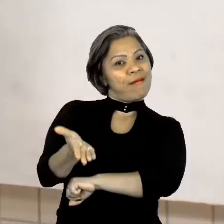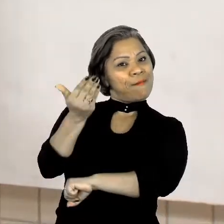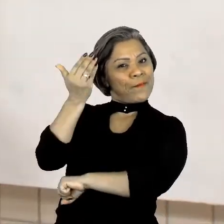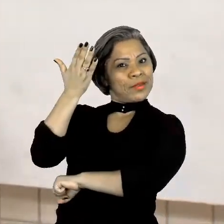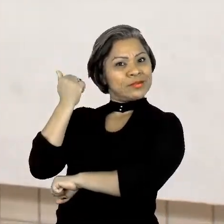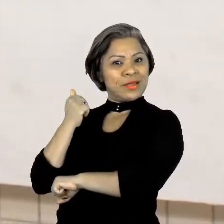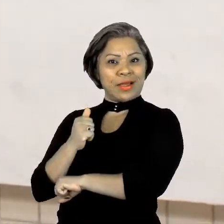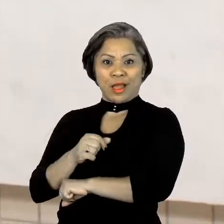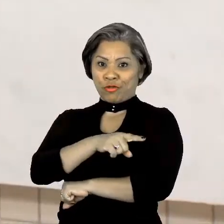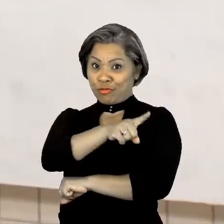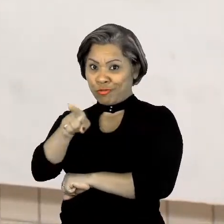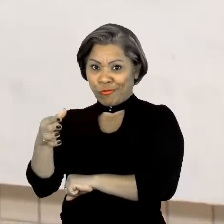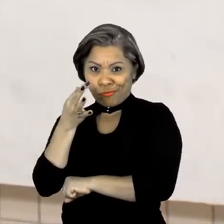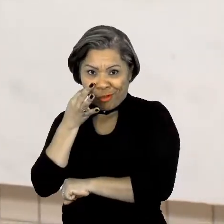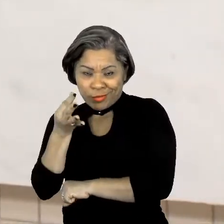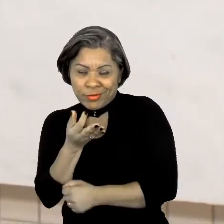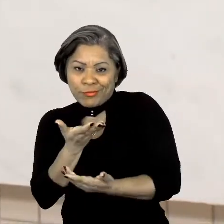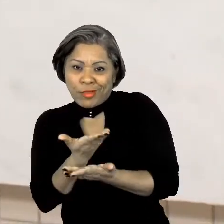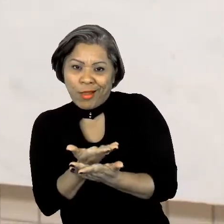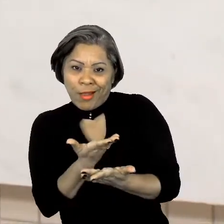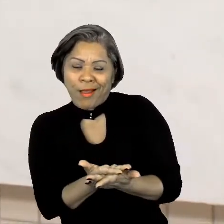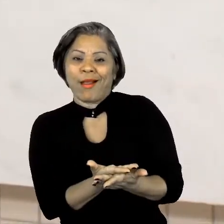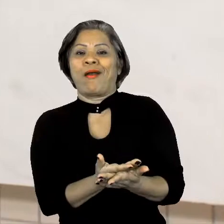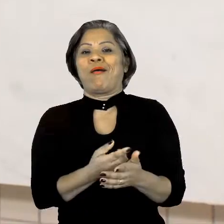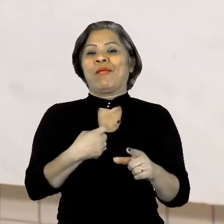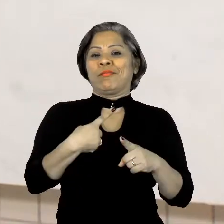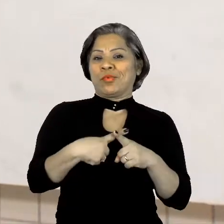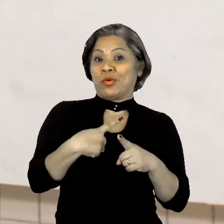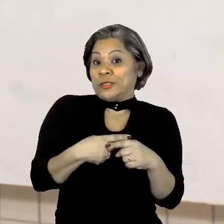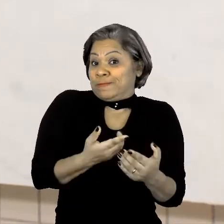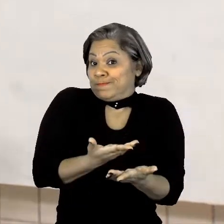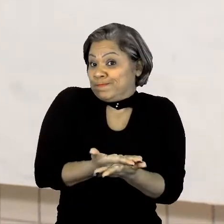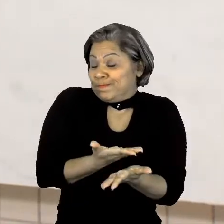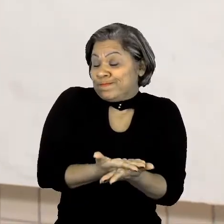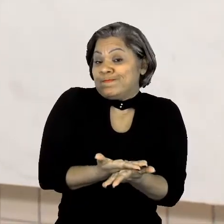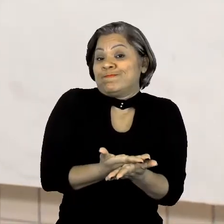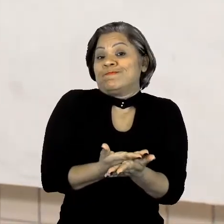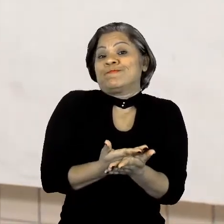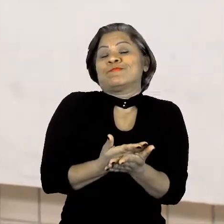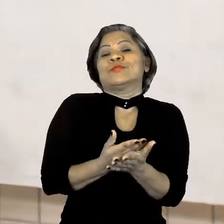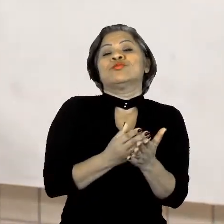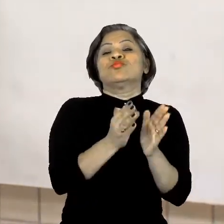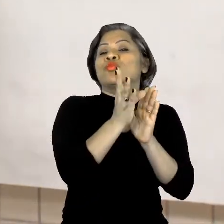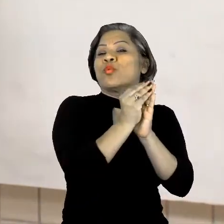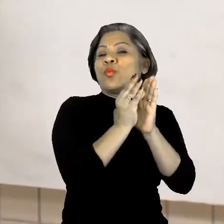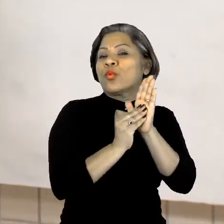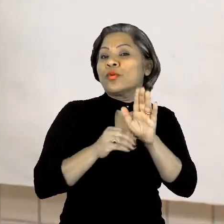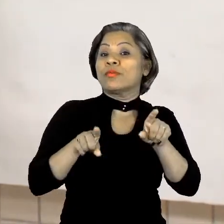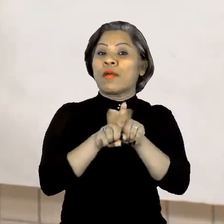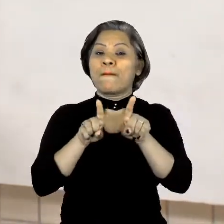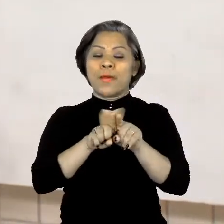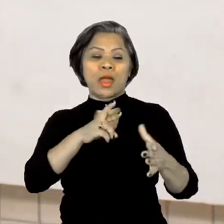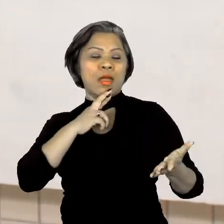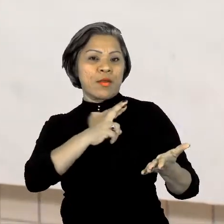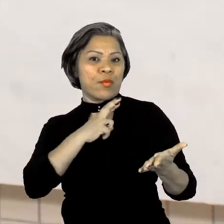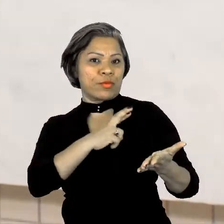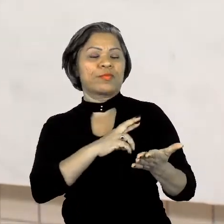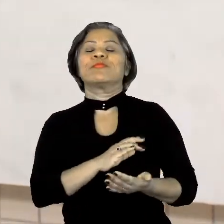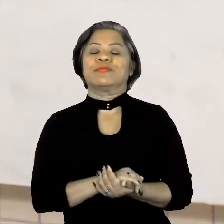atentos à nossa aula, porque nós vamos trabalhar o conteúdo e também responder questões,